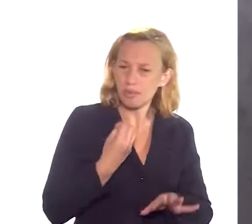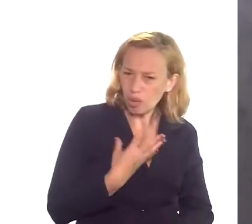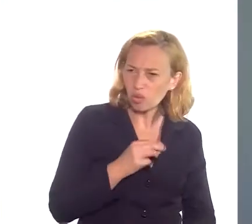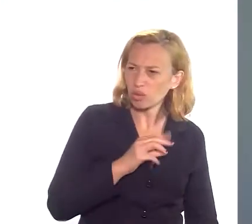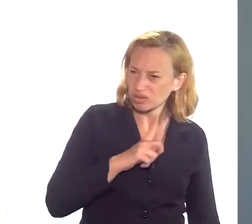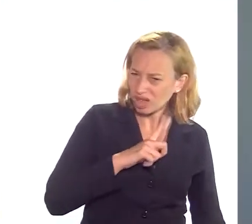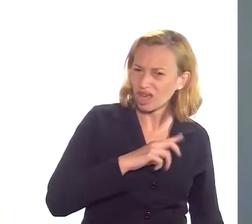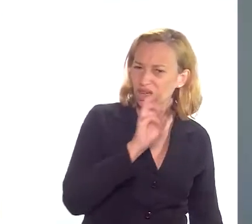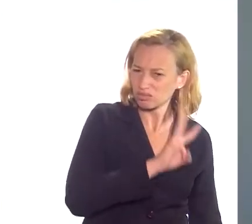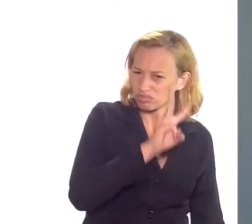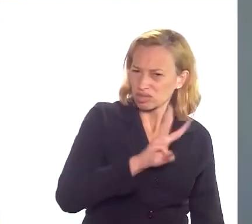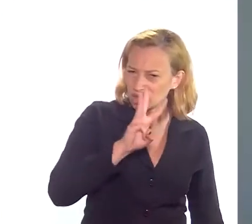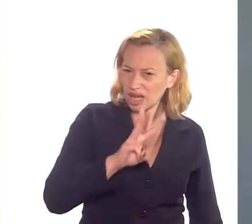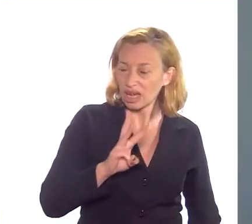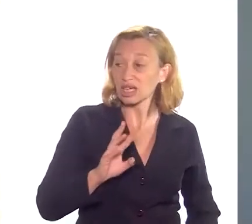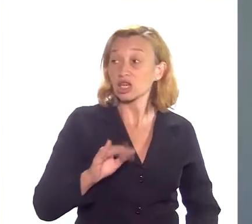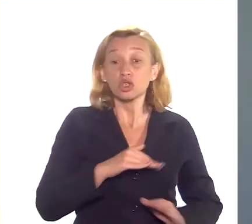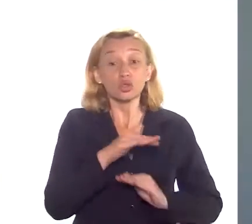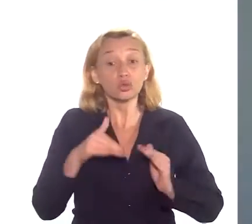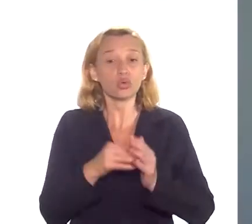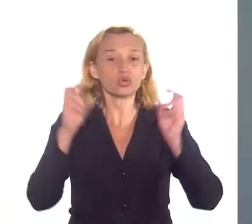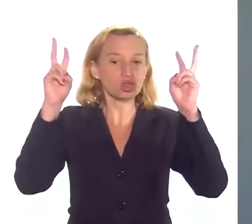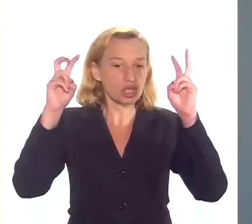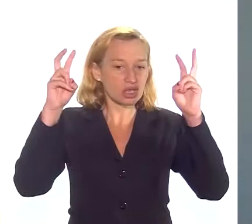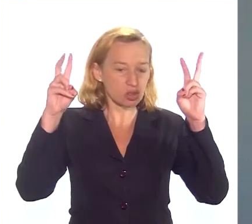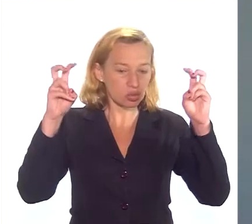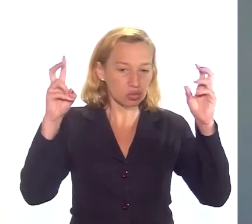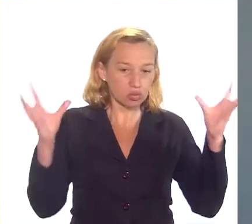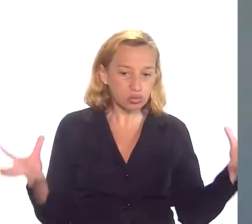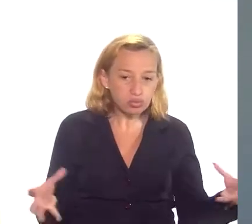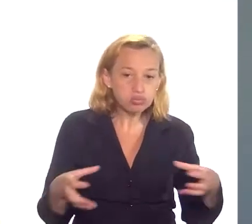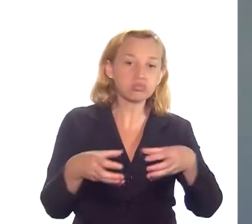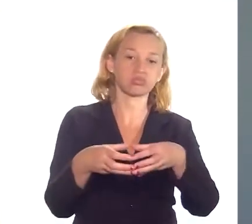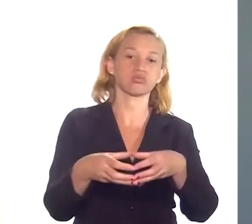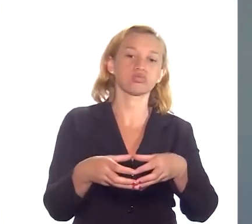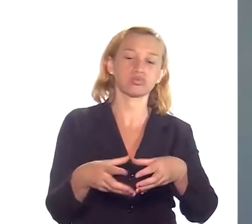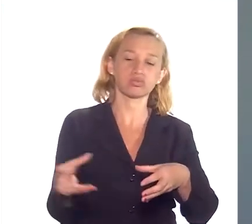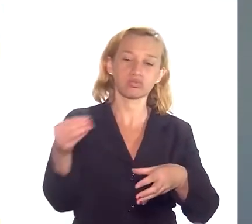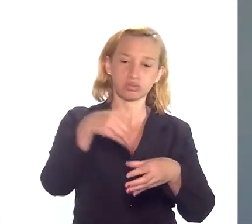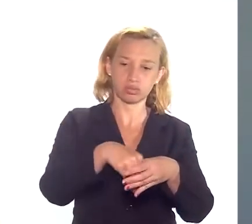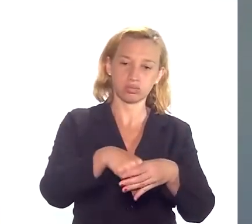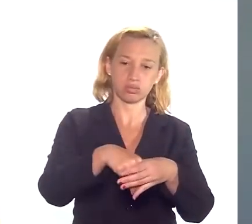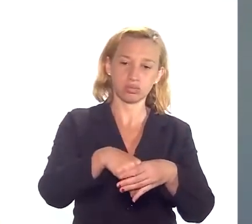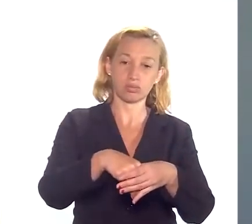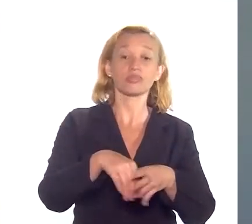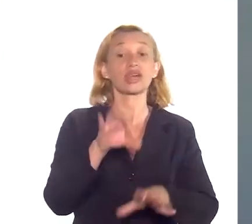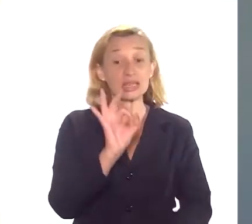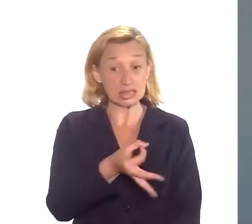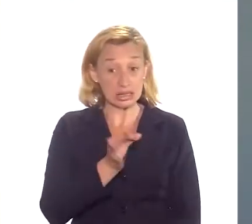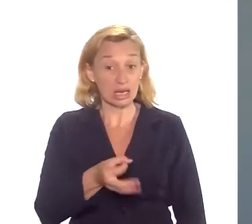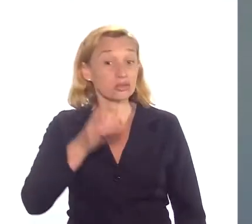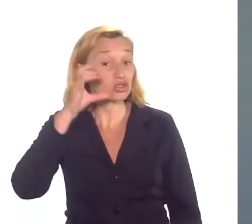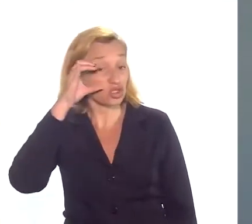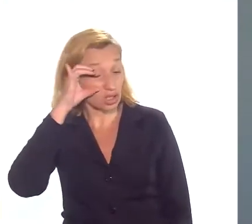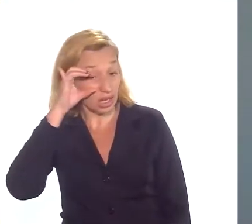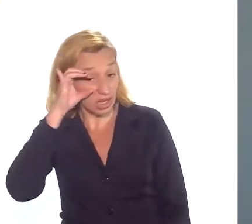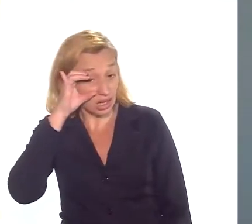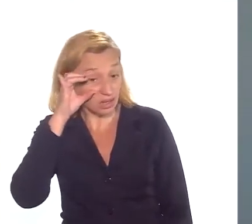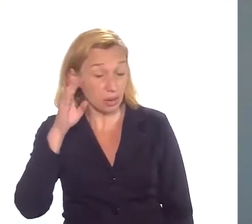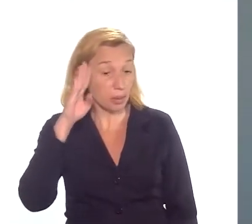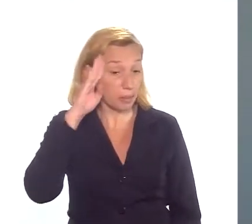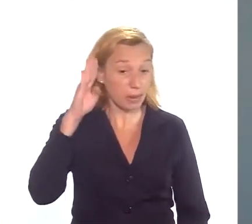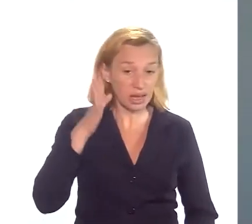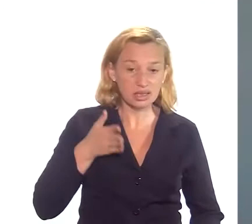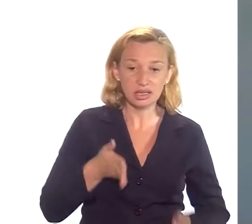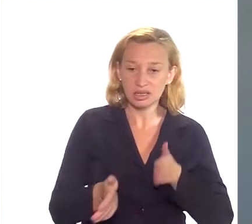um site? Então, essas questões todas entraram na pauta. E, de fato, assim, o Instagram foi a ferramenta